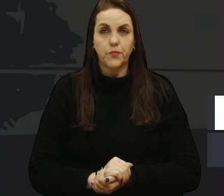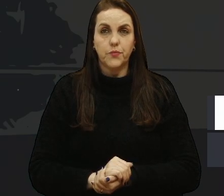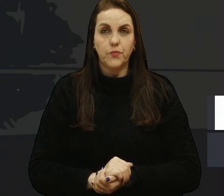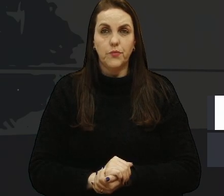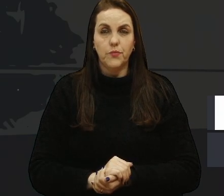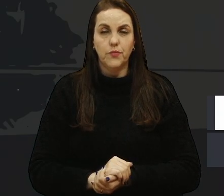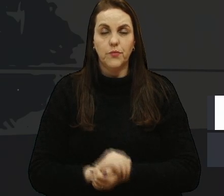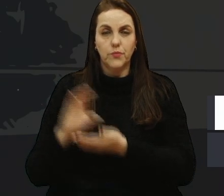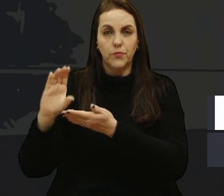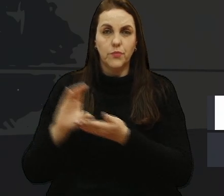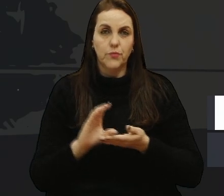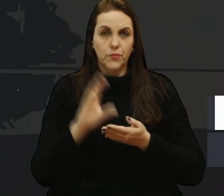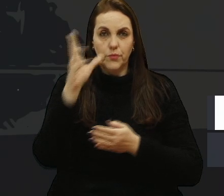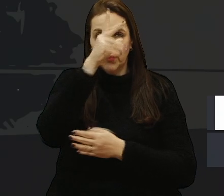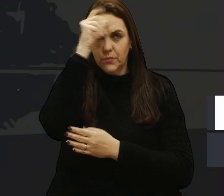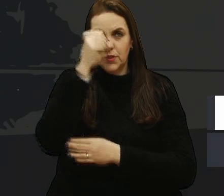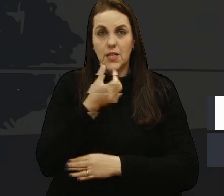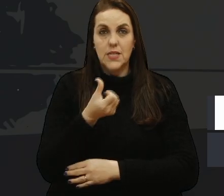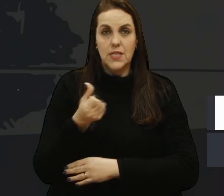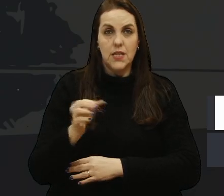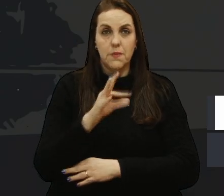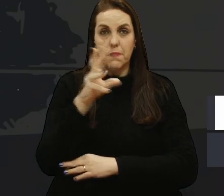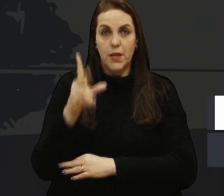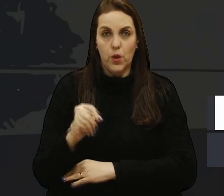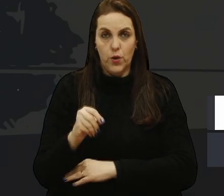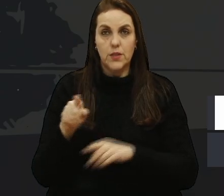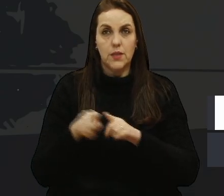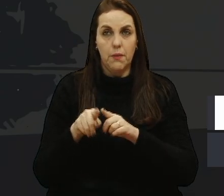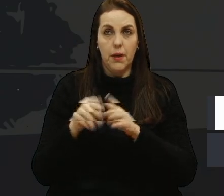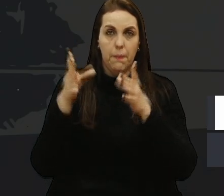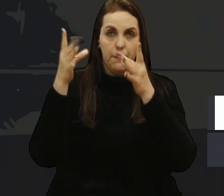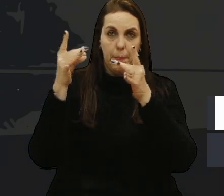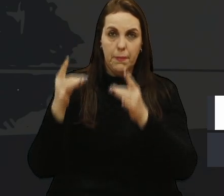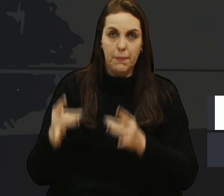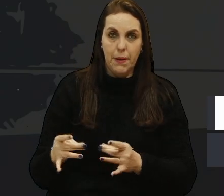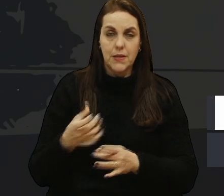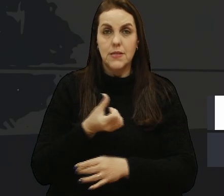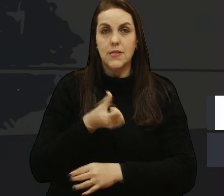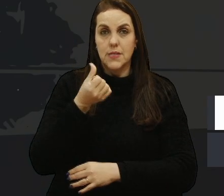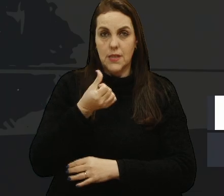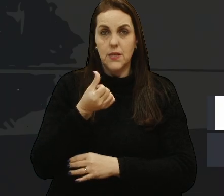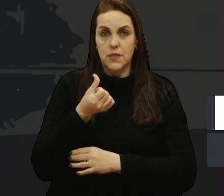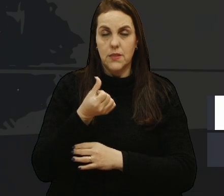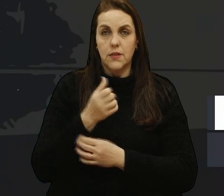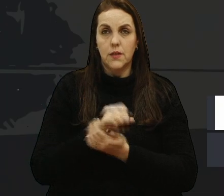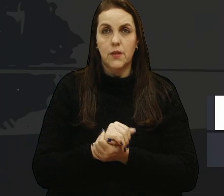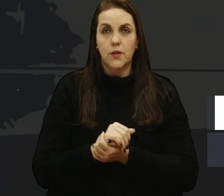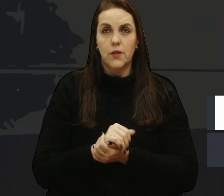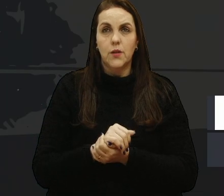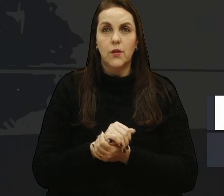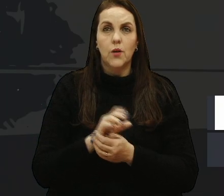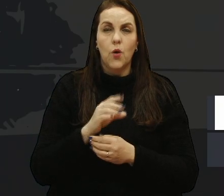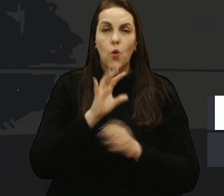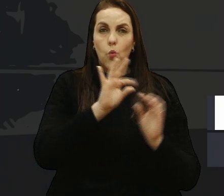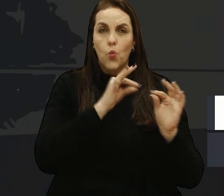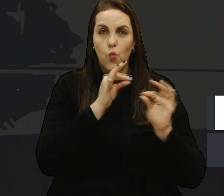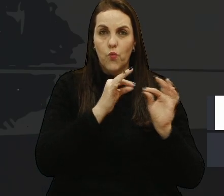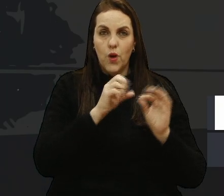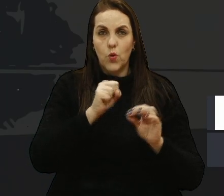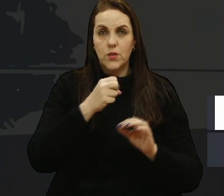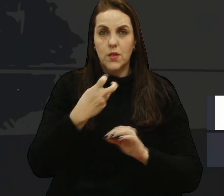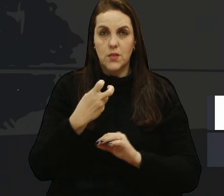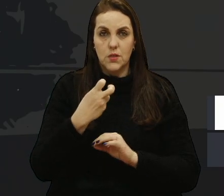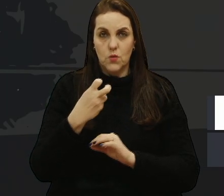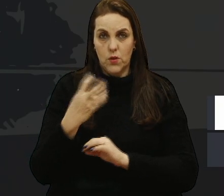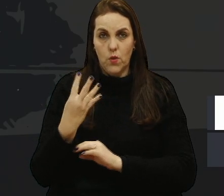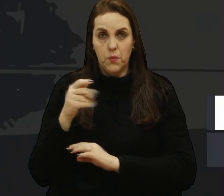O recurso da prefeitura de 6 milhões, então aí também foram só 6 contas, né? A operação de uvas 854 mil, o serviço